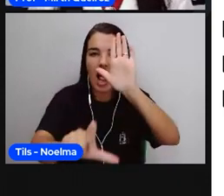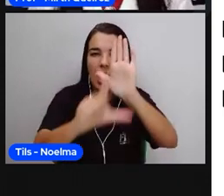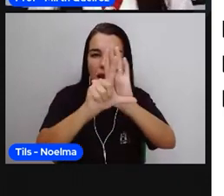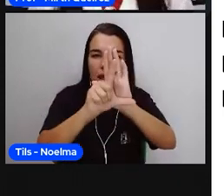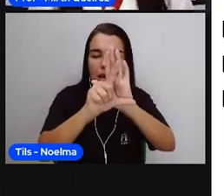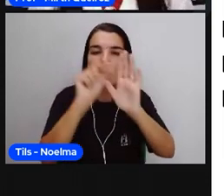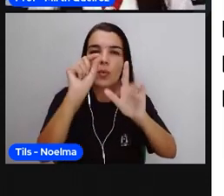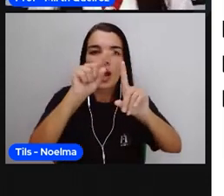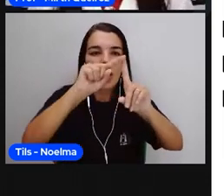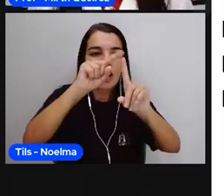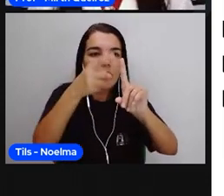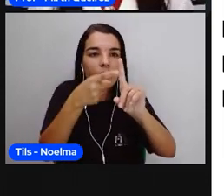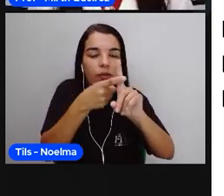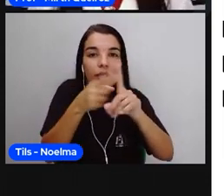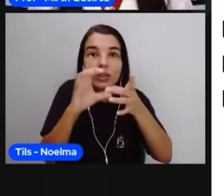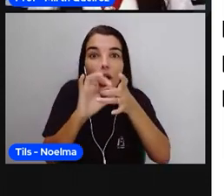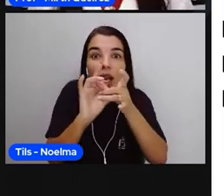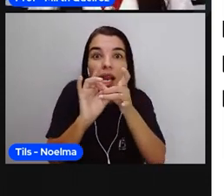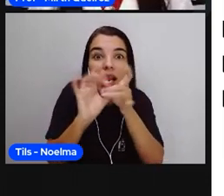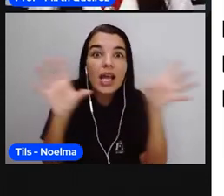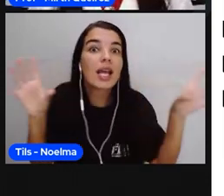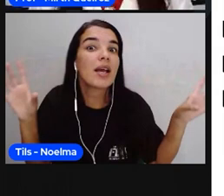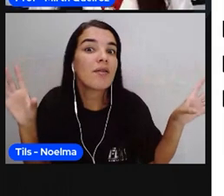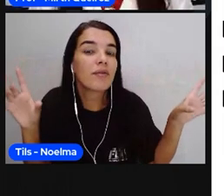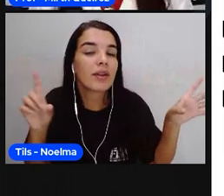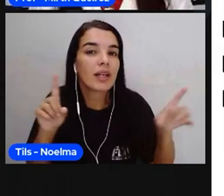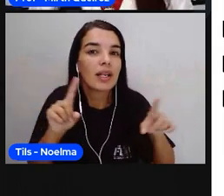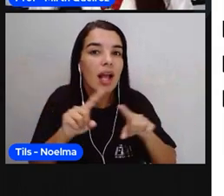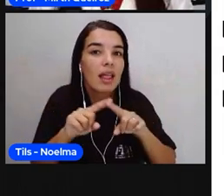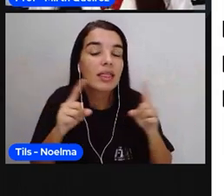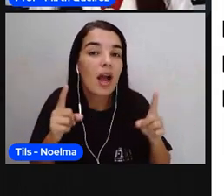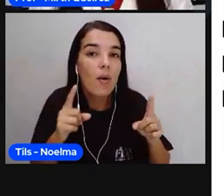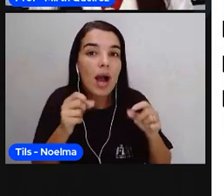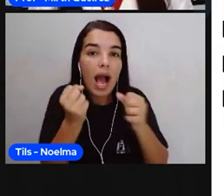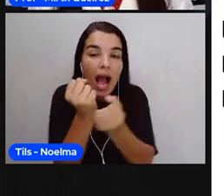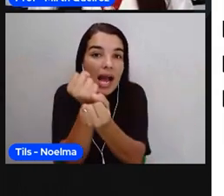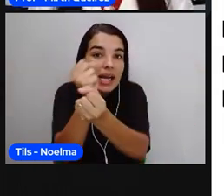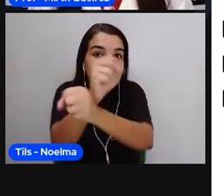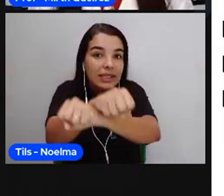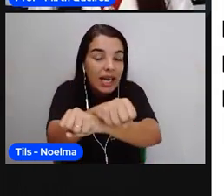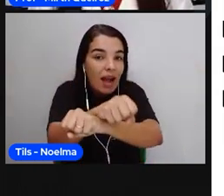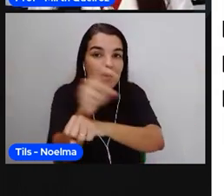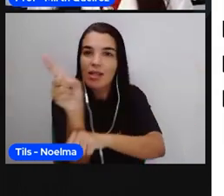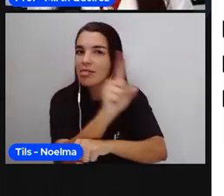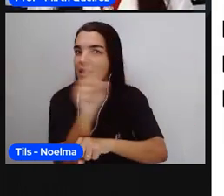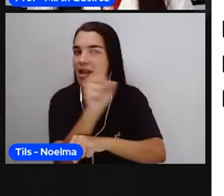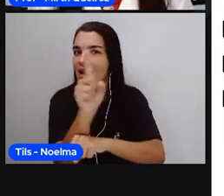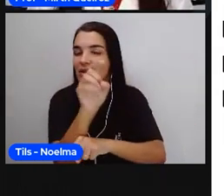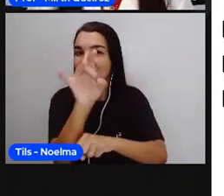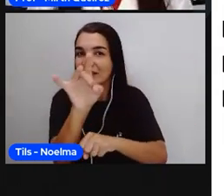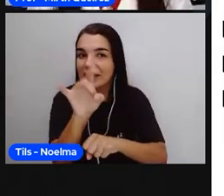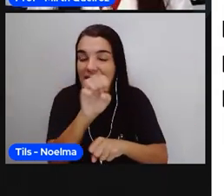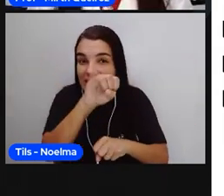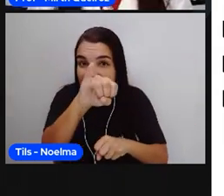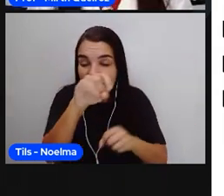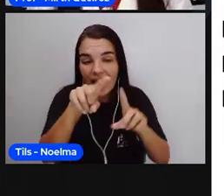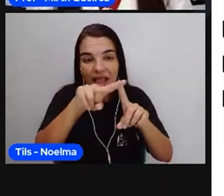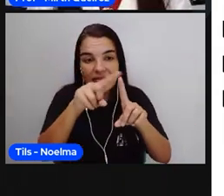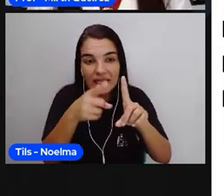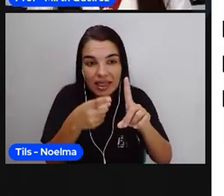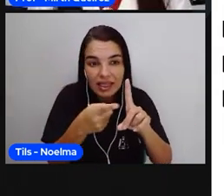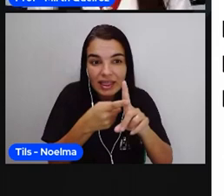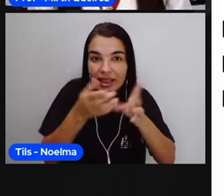livre, né? Onde a criança, ela não poderia mais ser escravizada. Ou poderia ocorrer